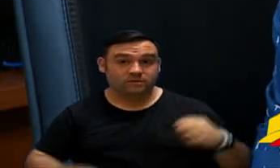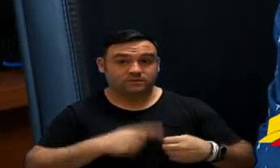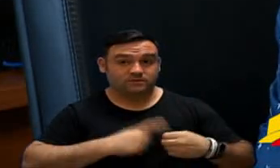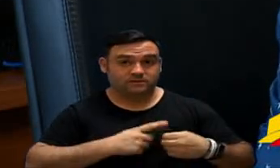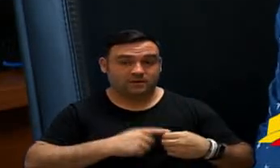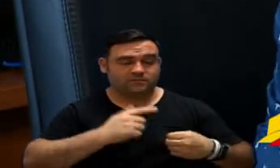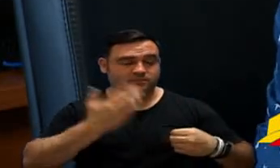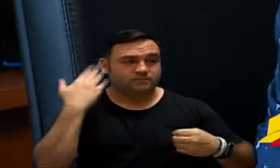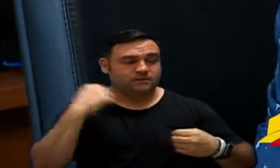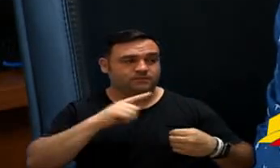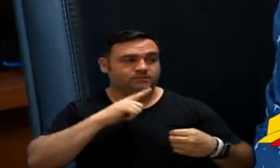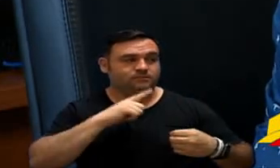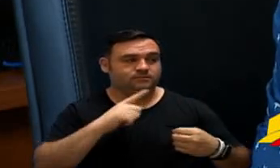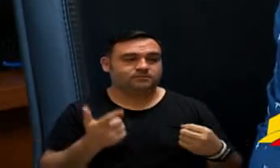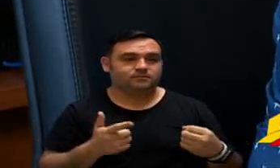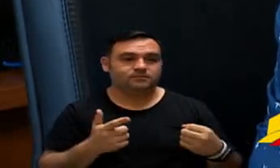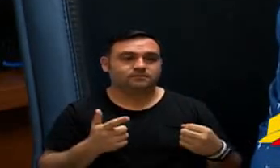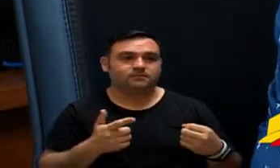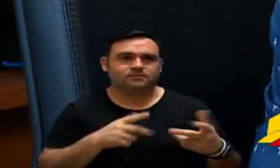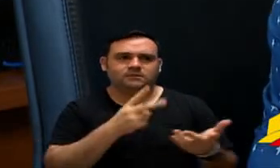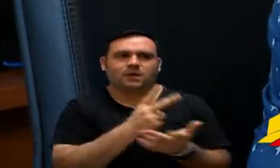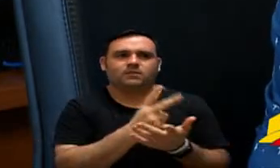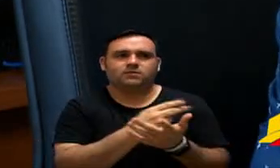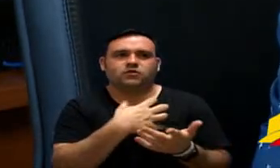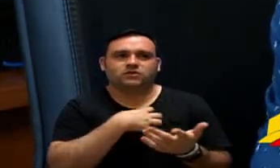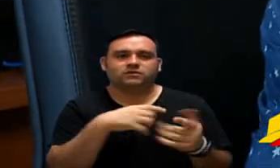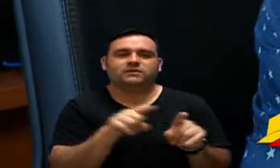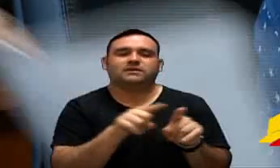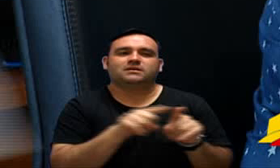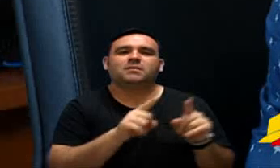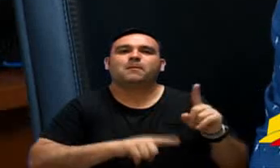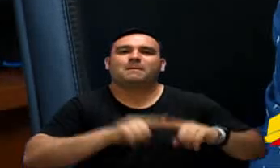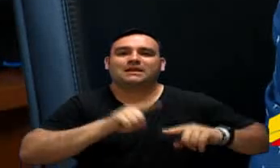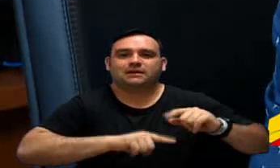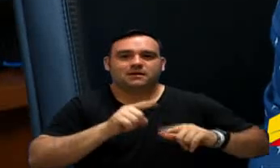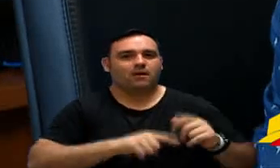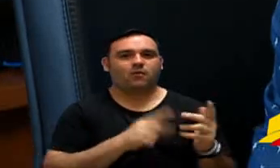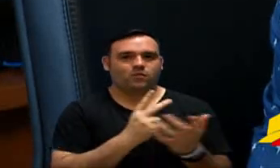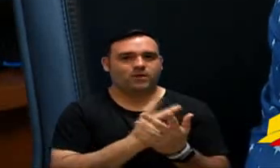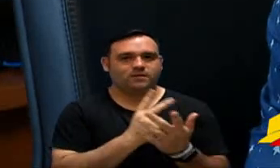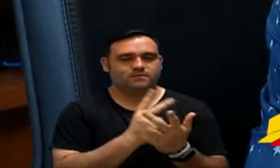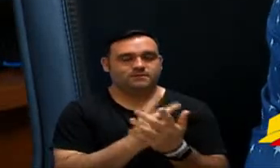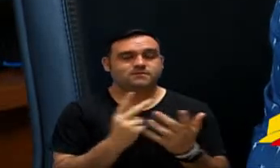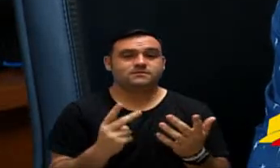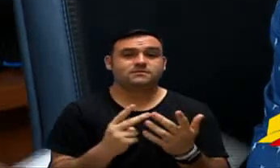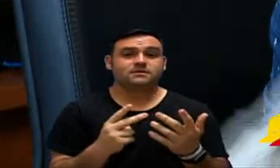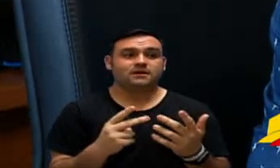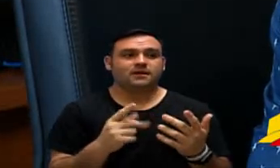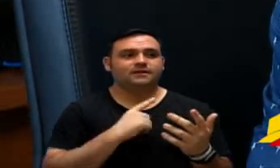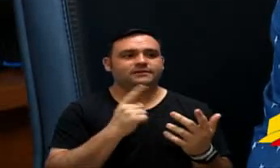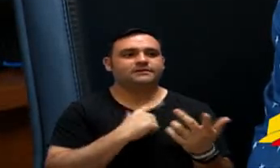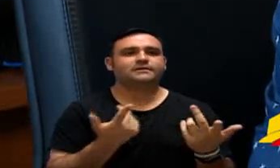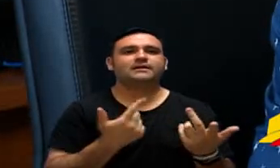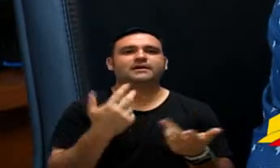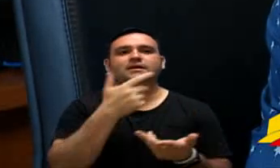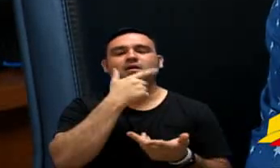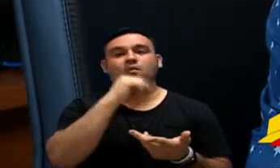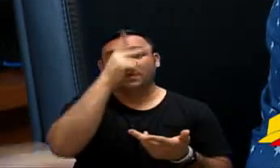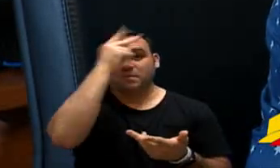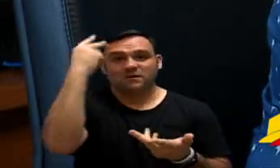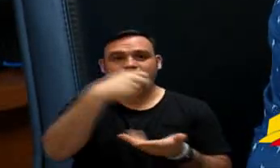Em outras cidades havia... A mesma forma, o mesmo tipo de material. E houve cassação de